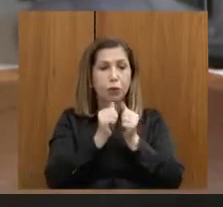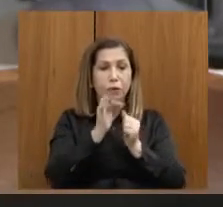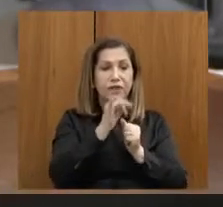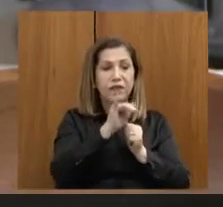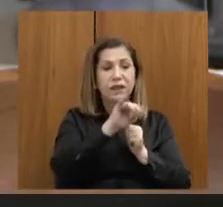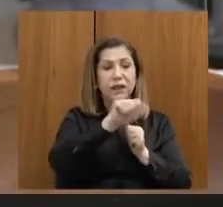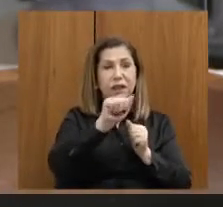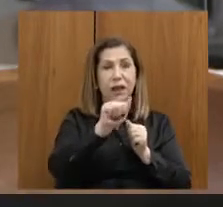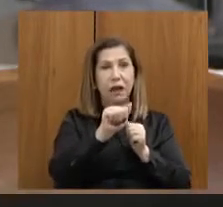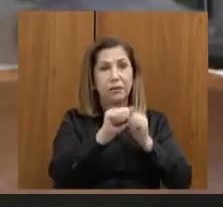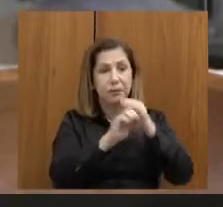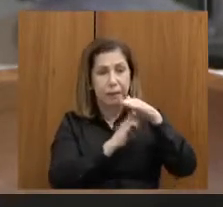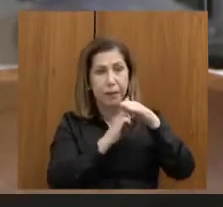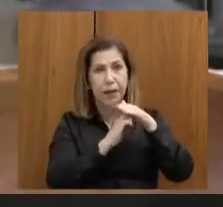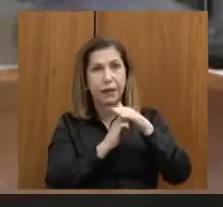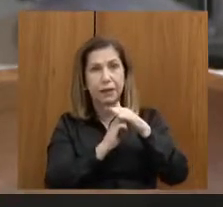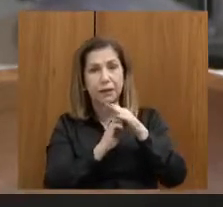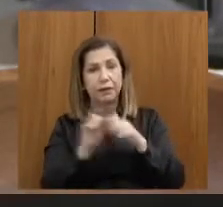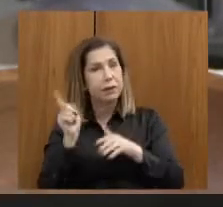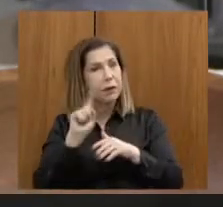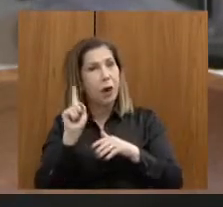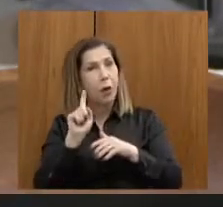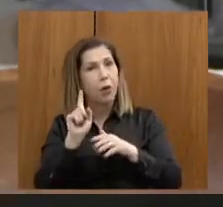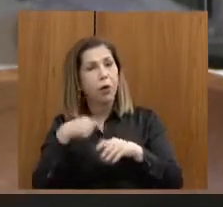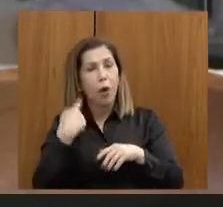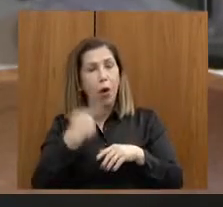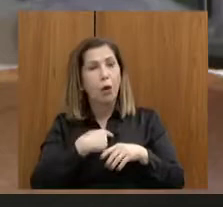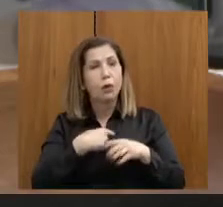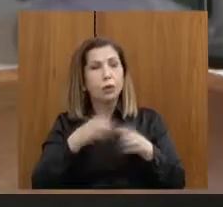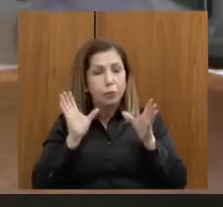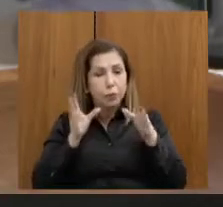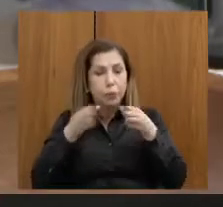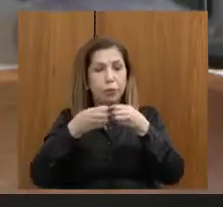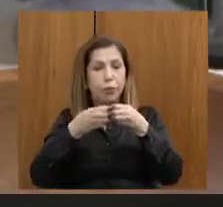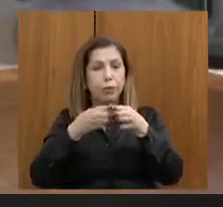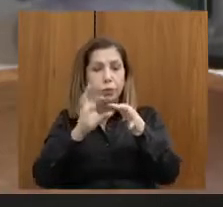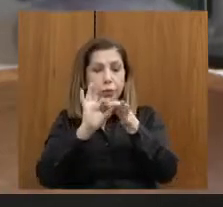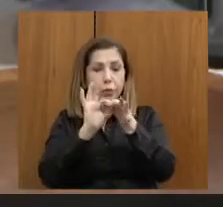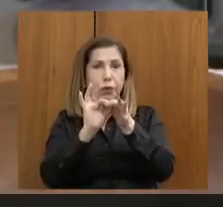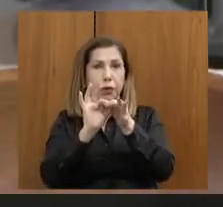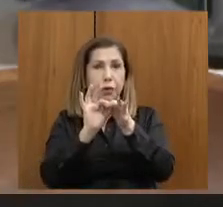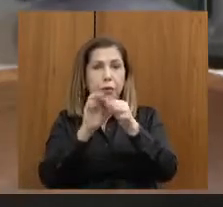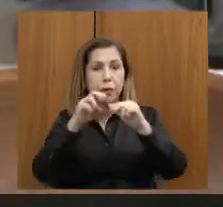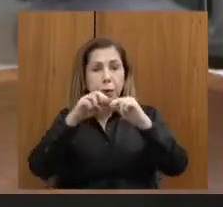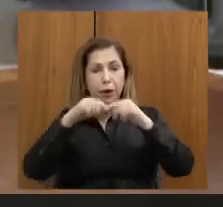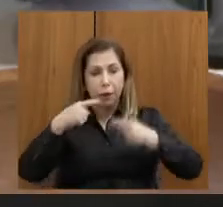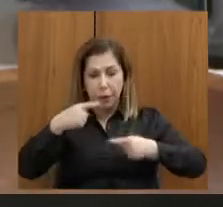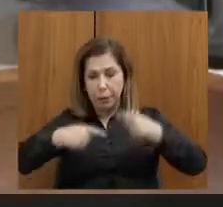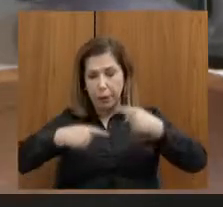jurídica nós são as pessoas coletivas e ele precisa pensar políticos A partir dessa coletividade